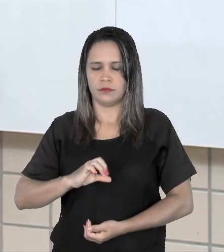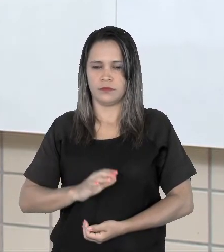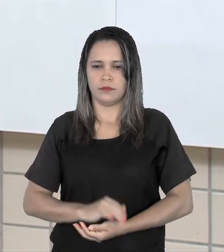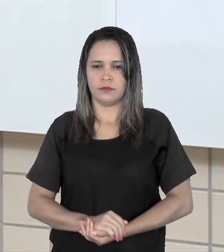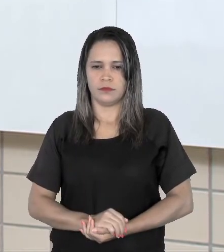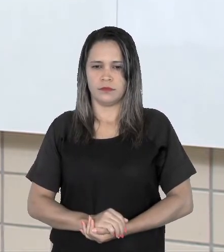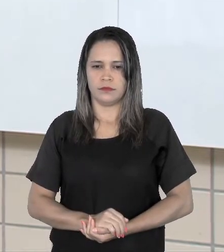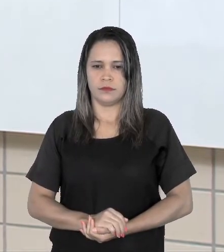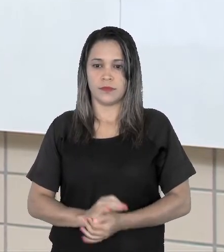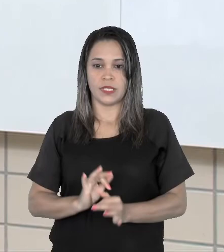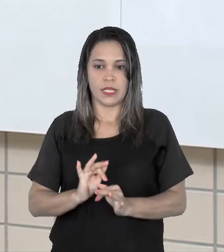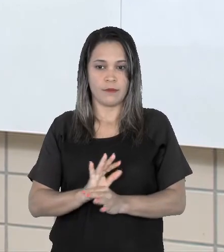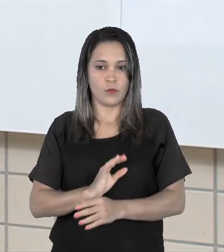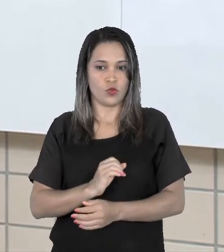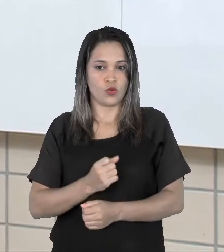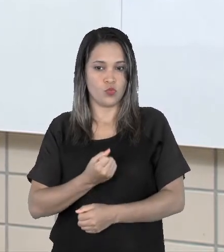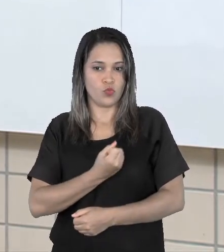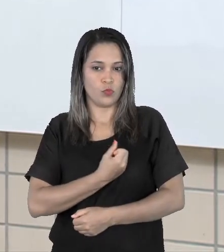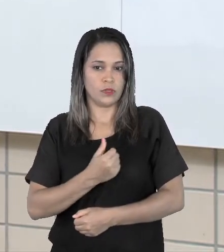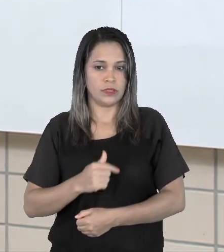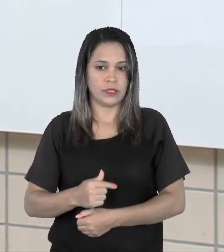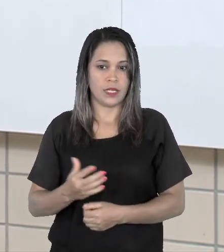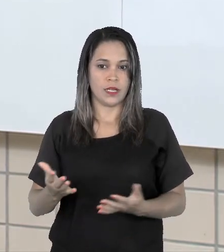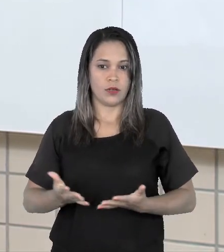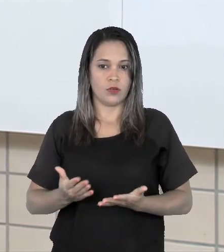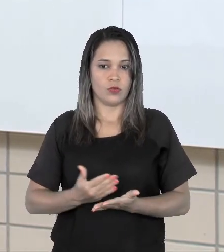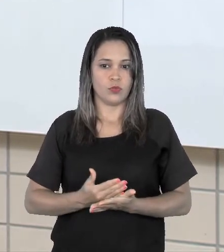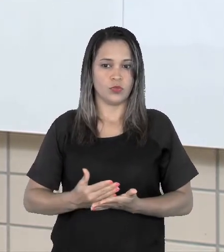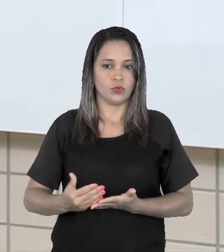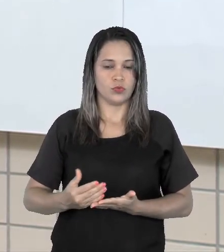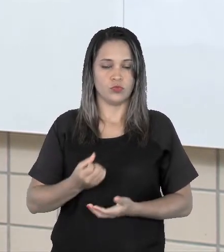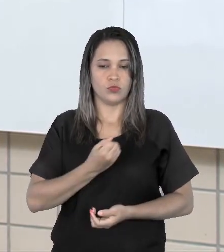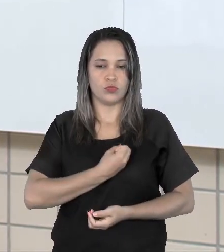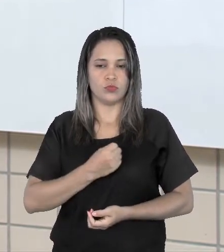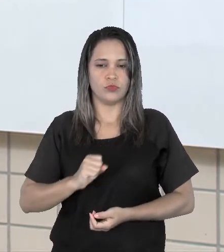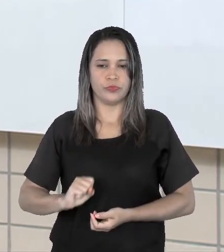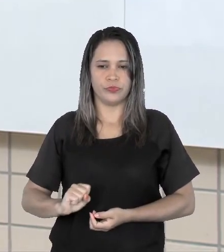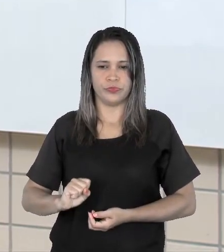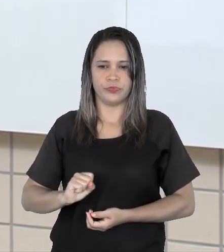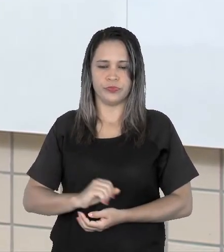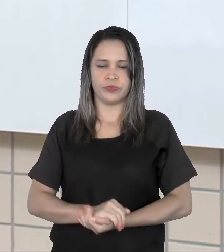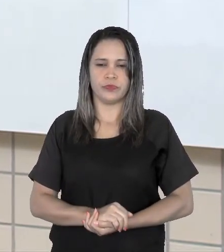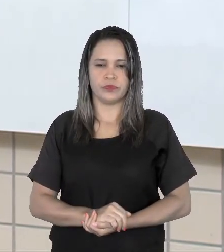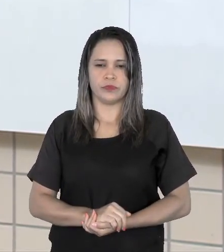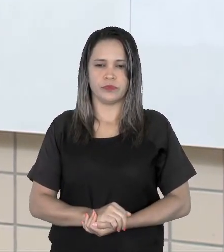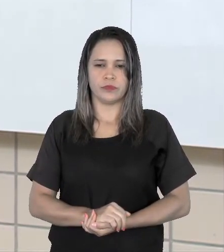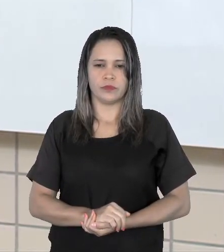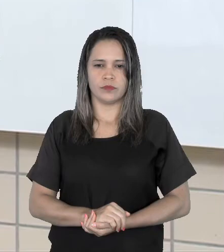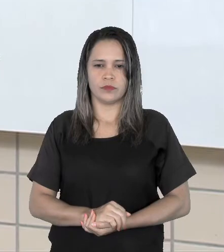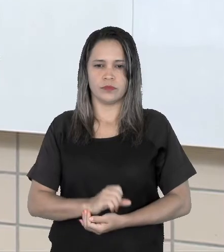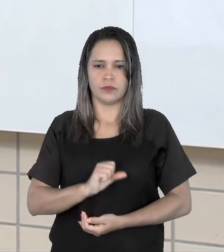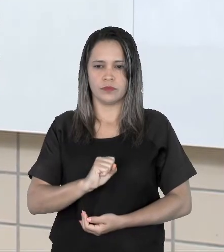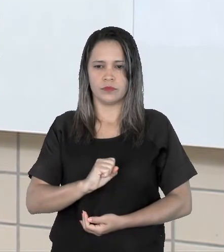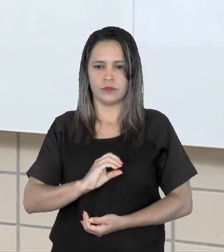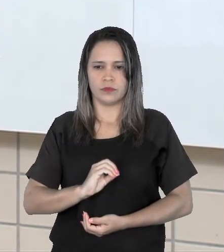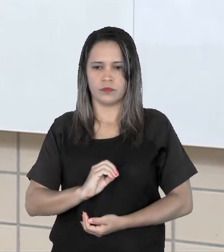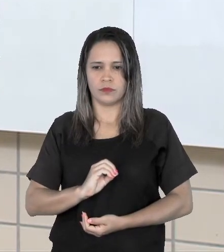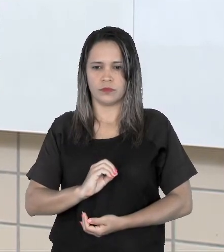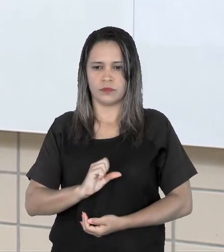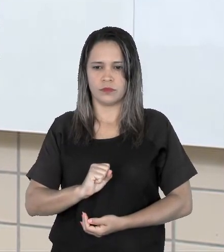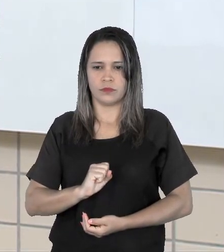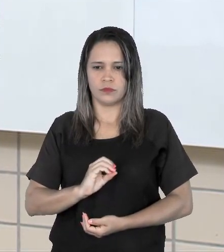79. Terminou com o número 7. Agora começando com o número 8, que dá